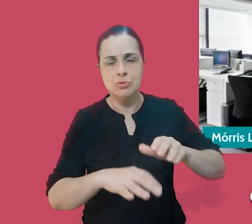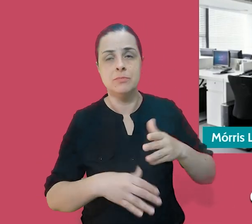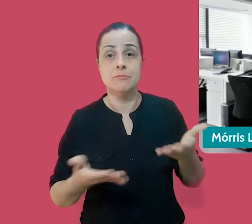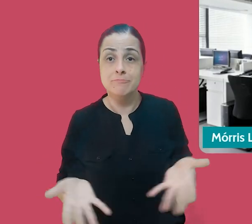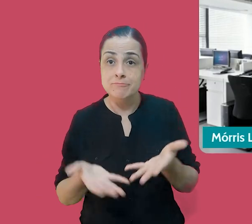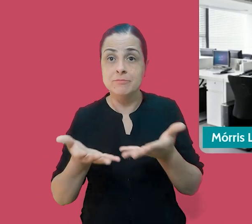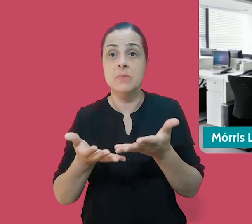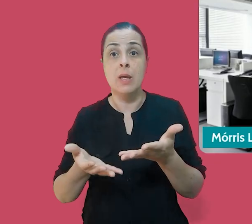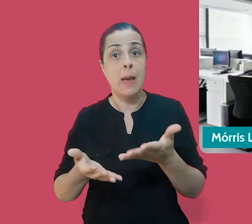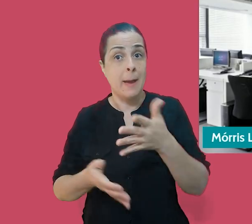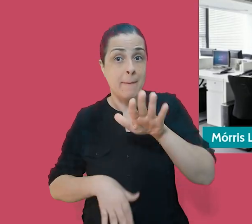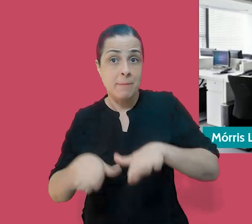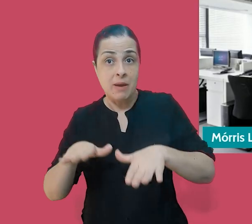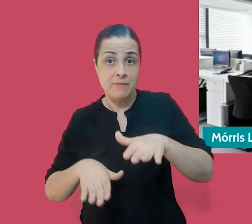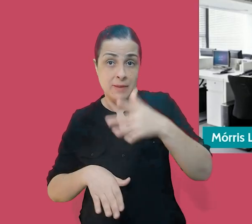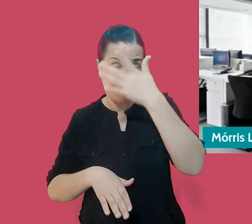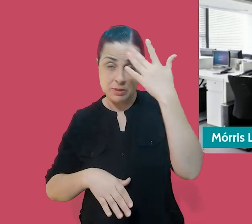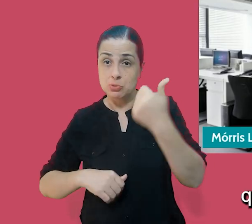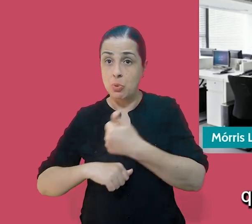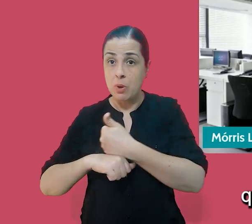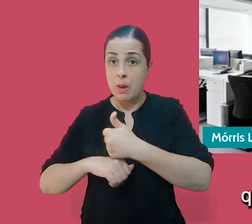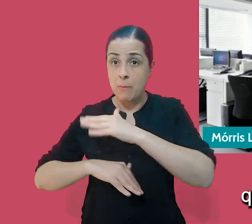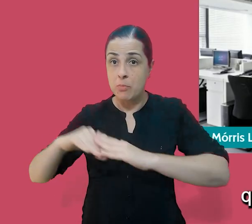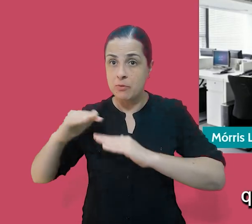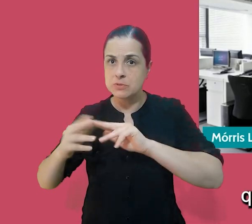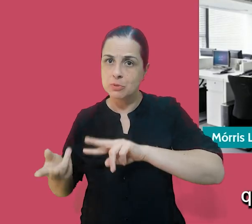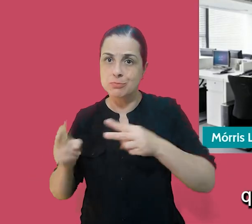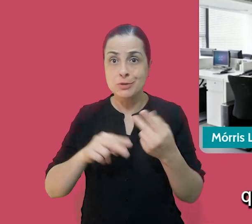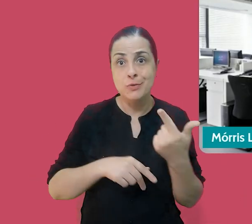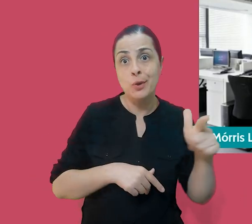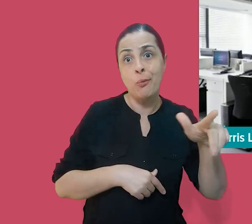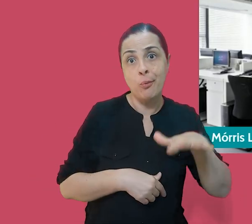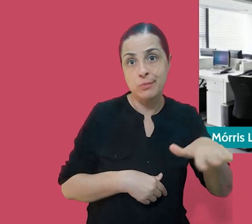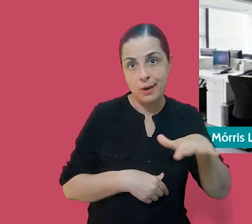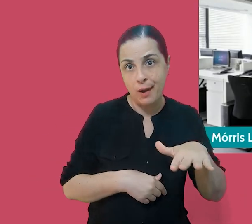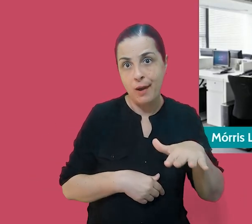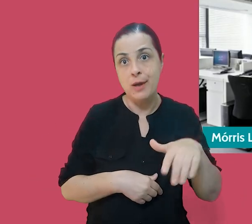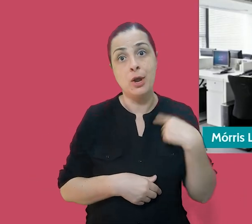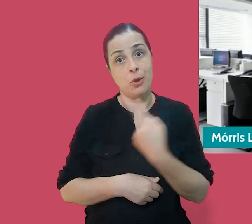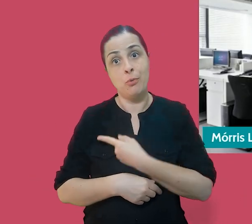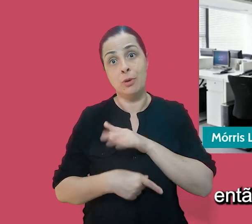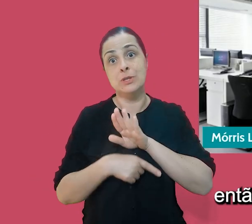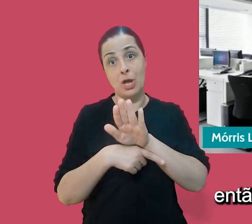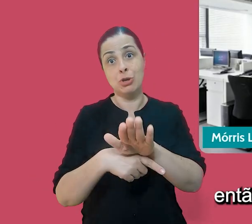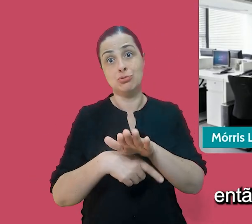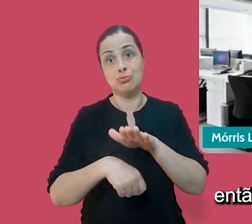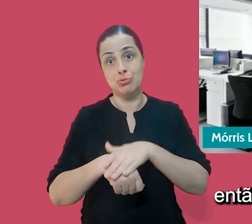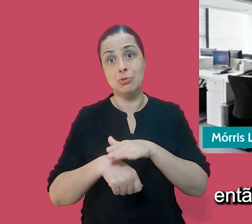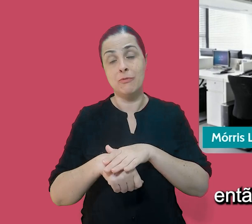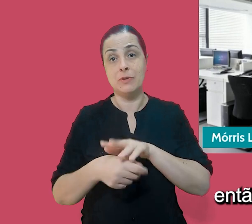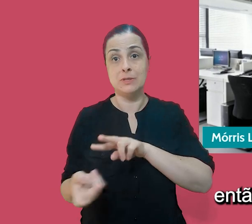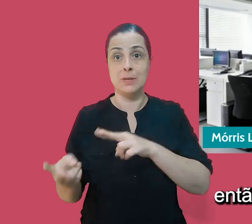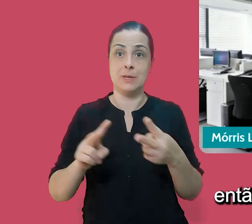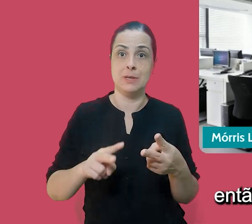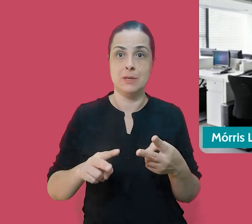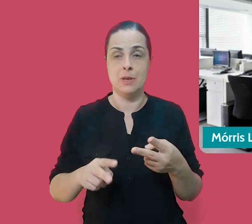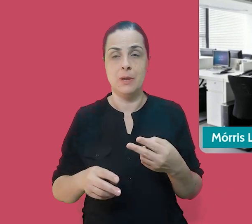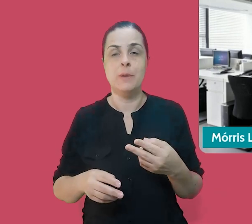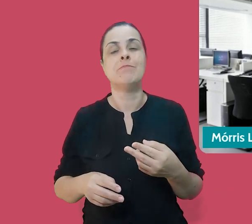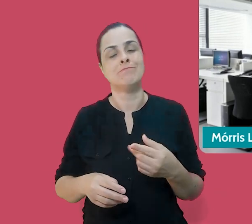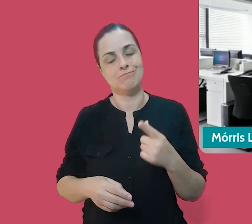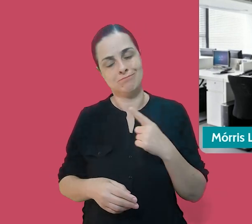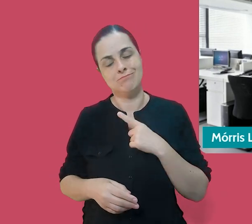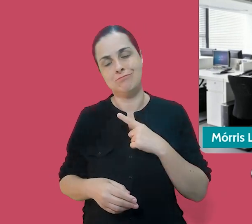de carreira, então a gente traz muitos profissionais que ajudam nesse sentido. Então, tem um pouco de tudo,